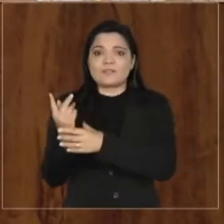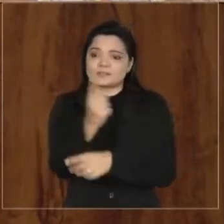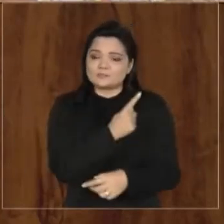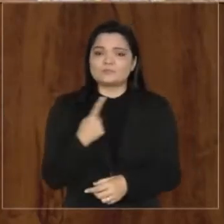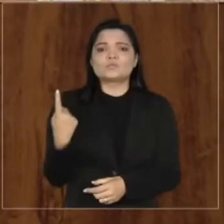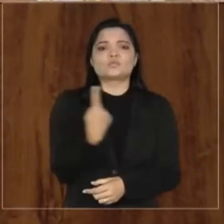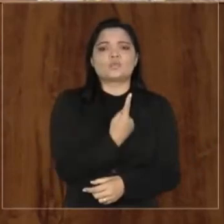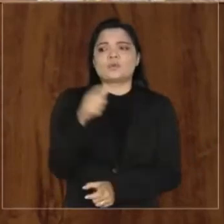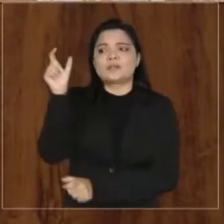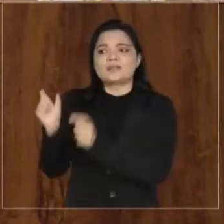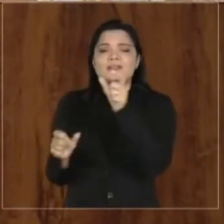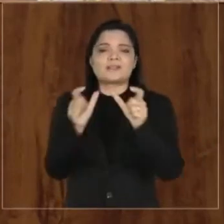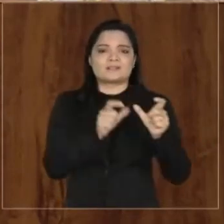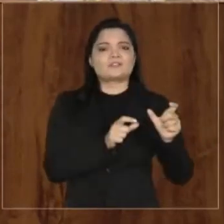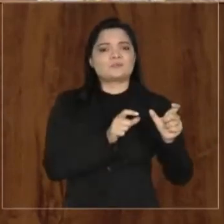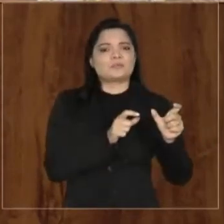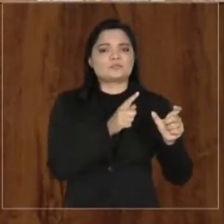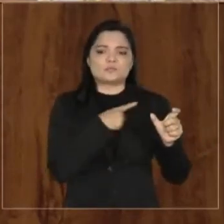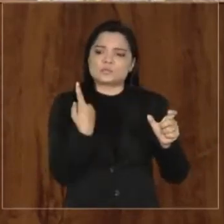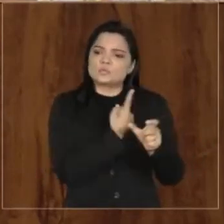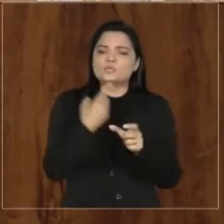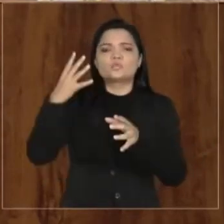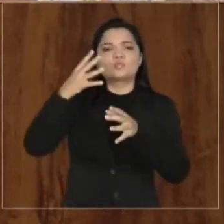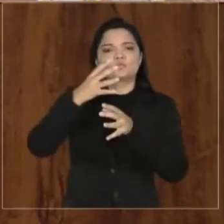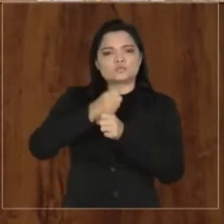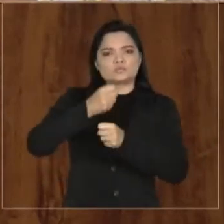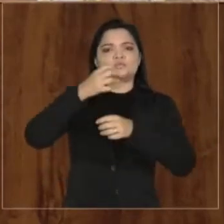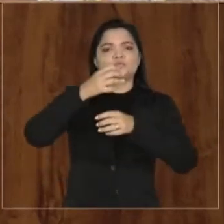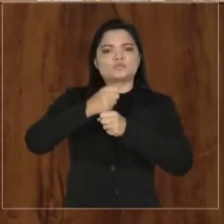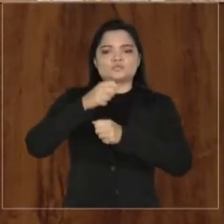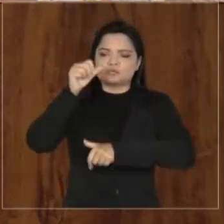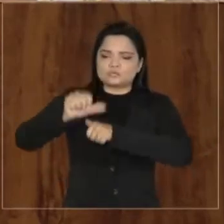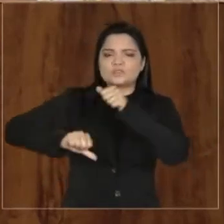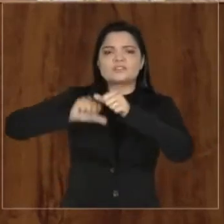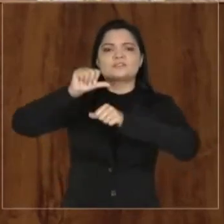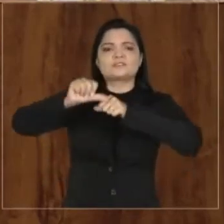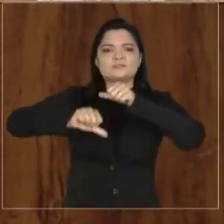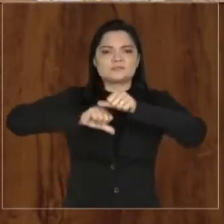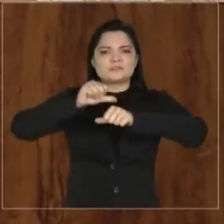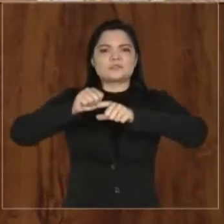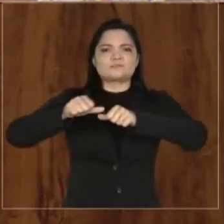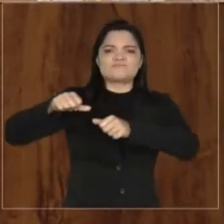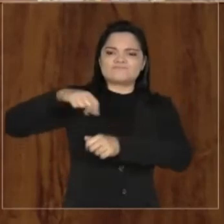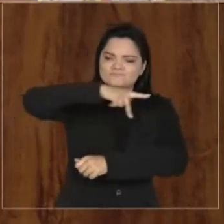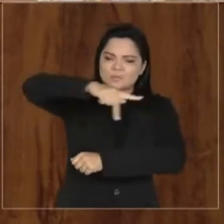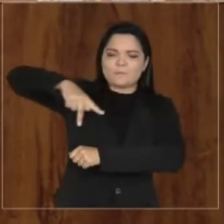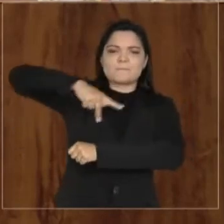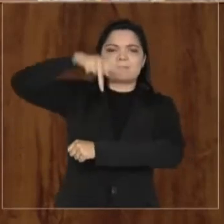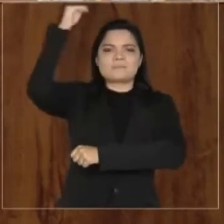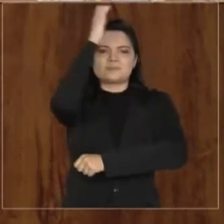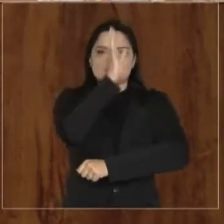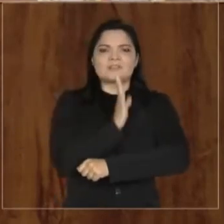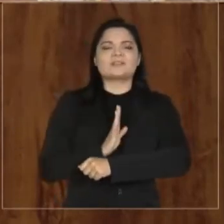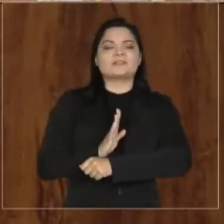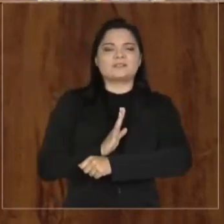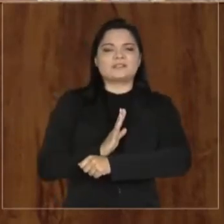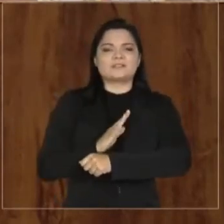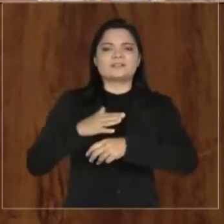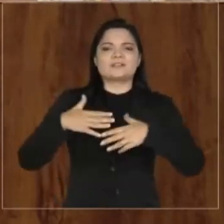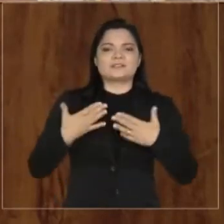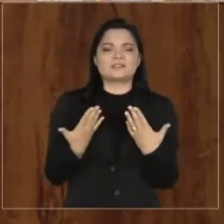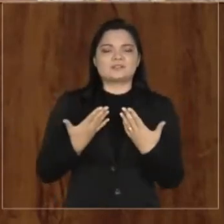nós, cada um de nós, que somados nos transformamos numa nação, a nação brasileira, e,